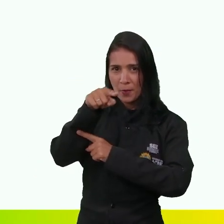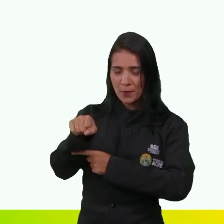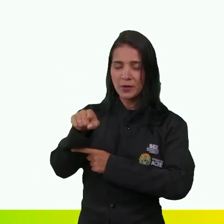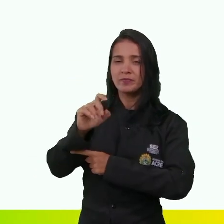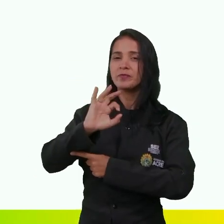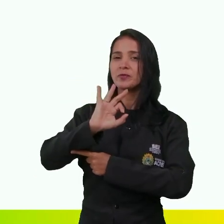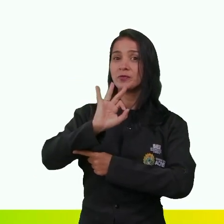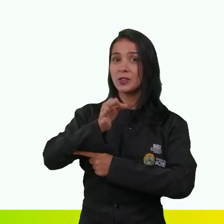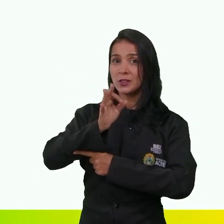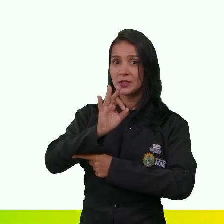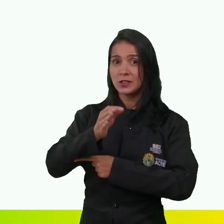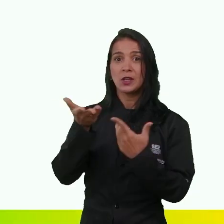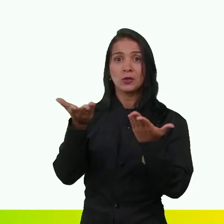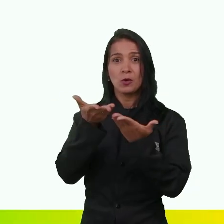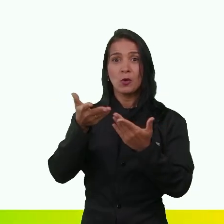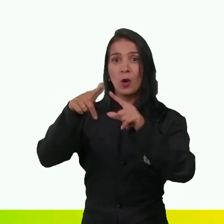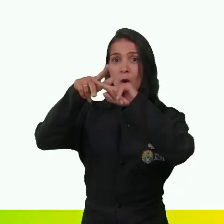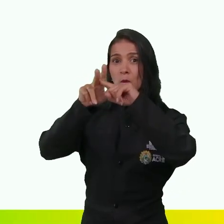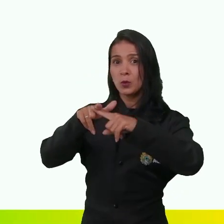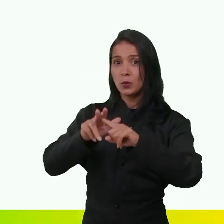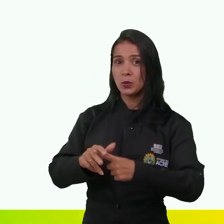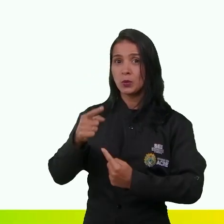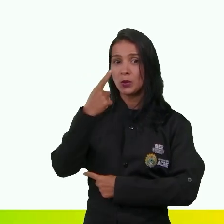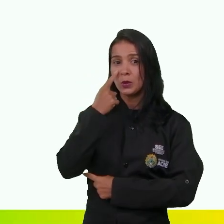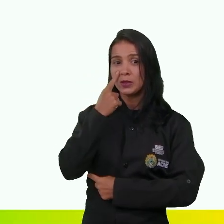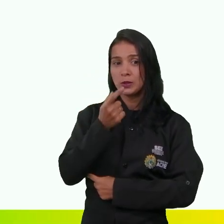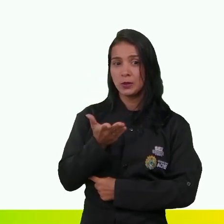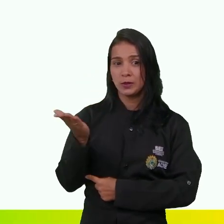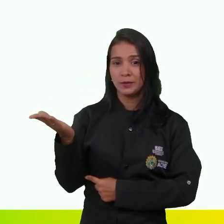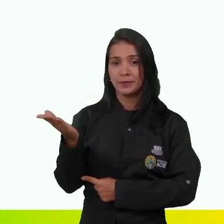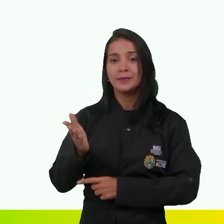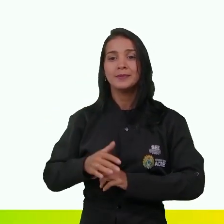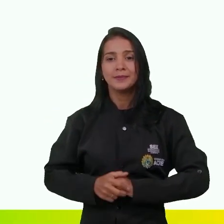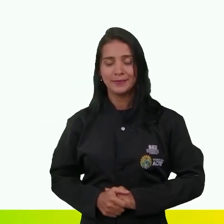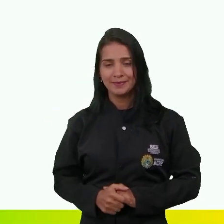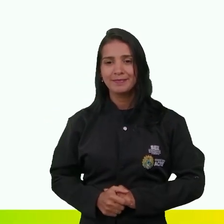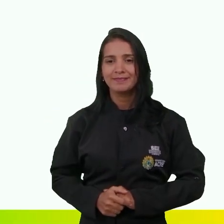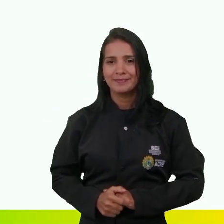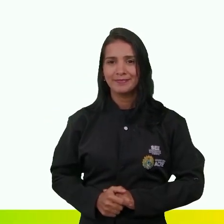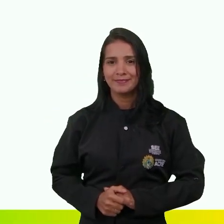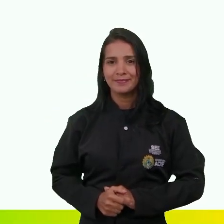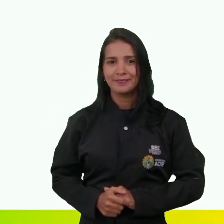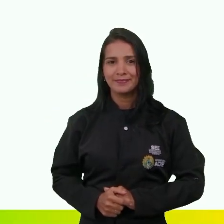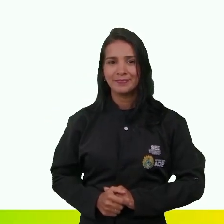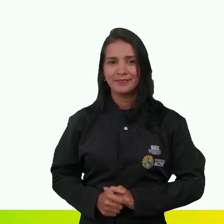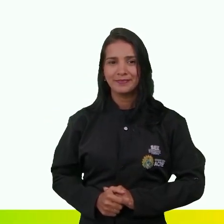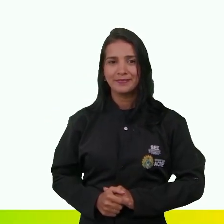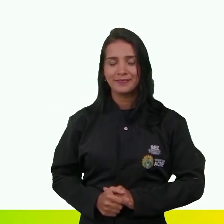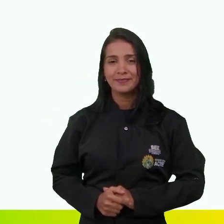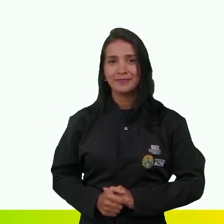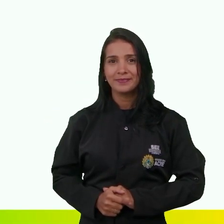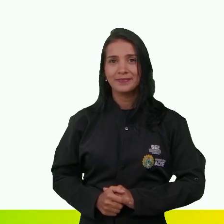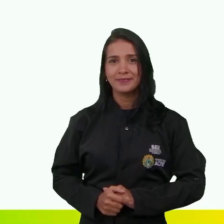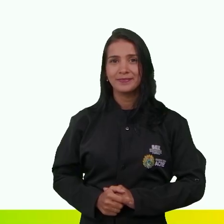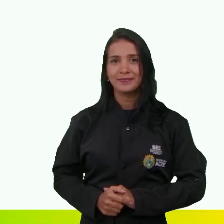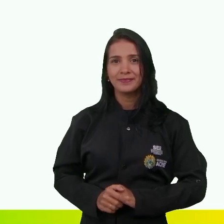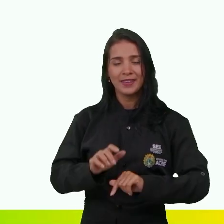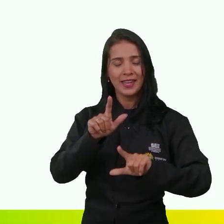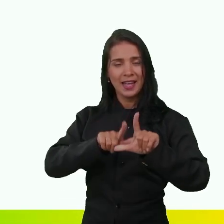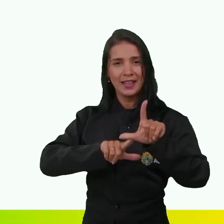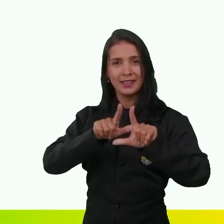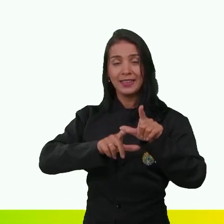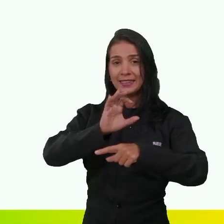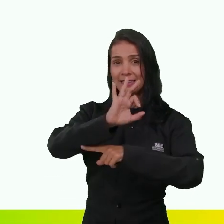assinalem e vamos seguir para a nossa correção. Então, olha só, o nosso gabarito é